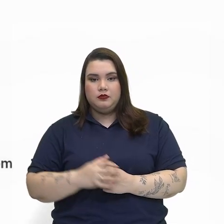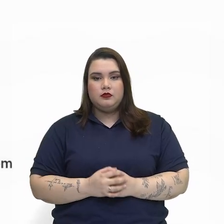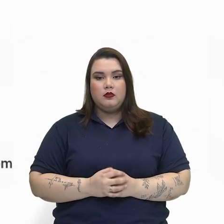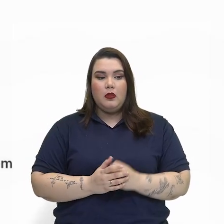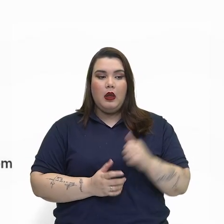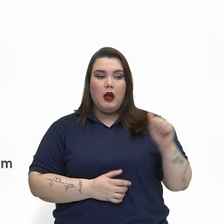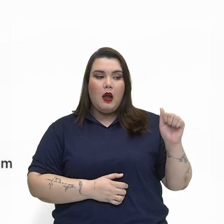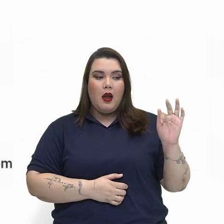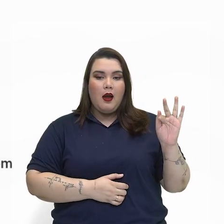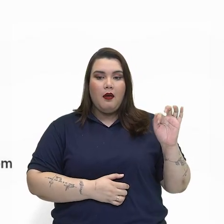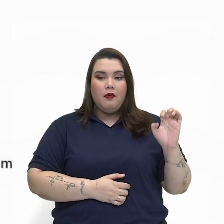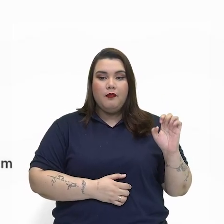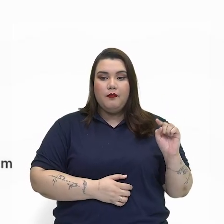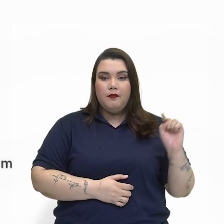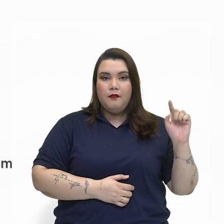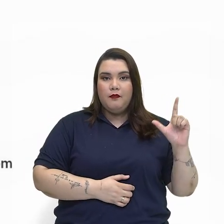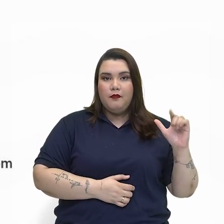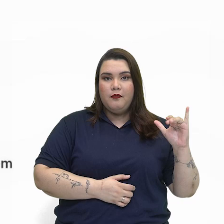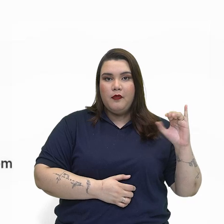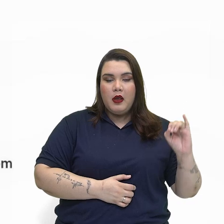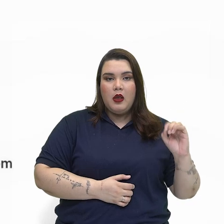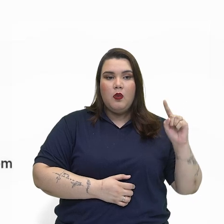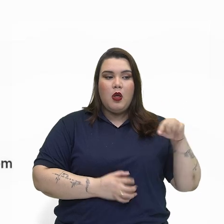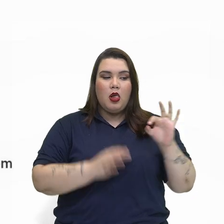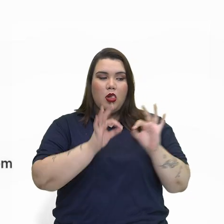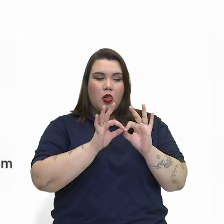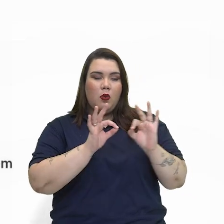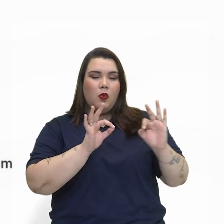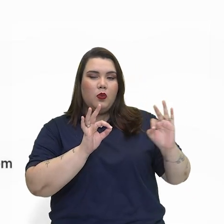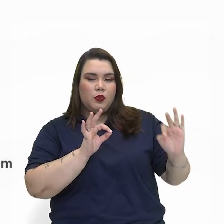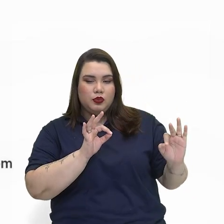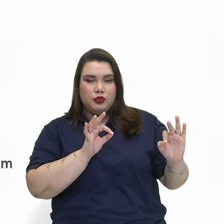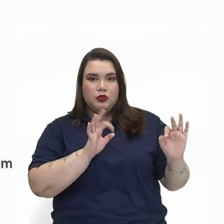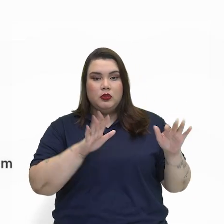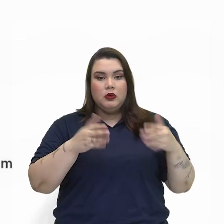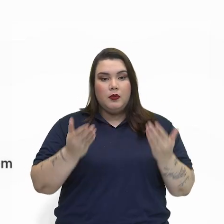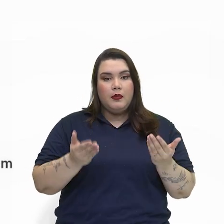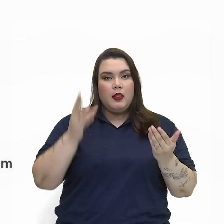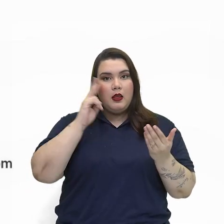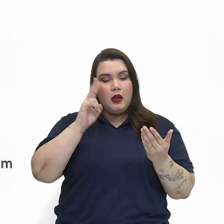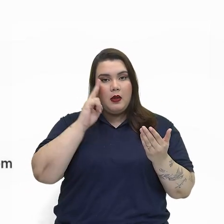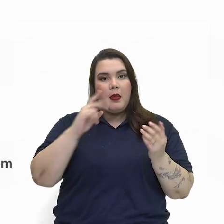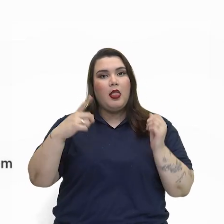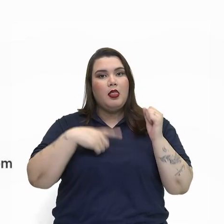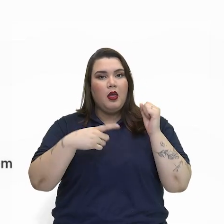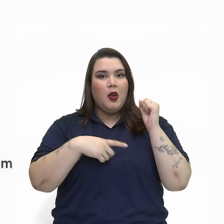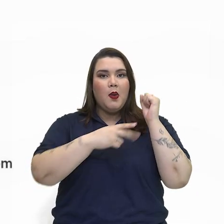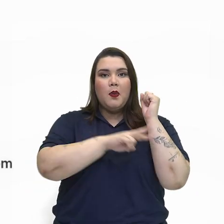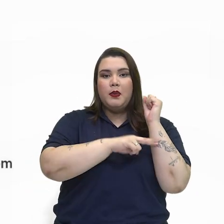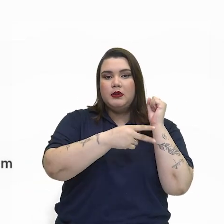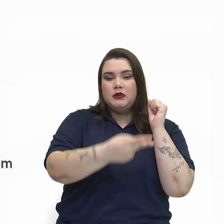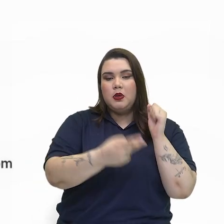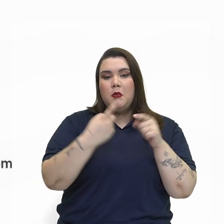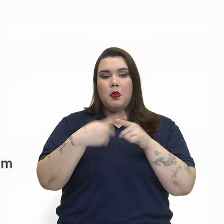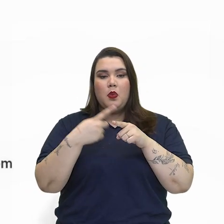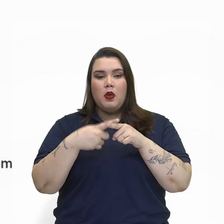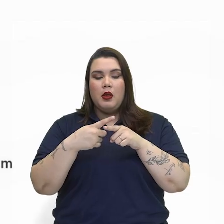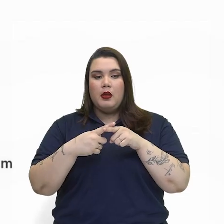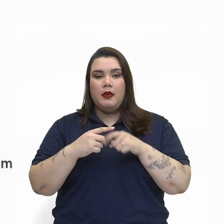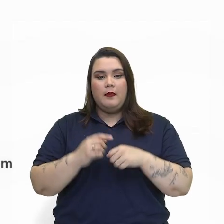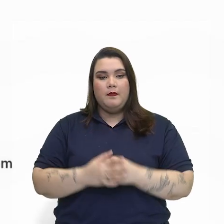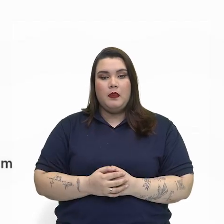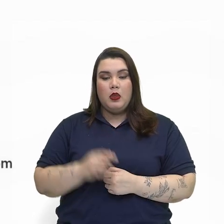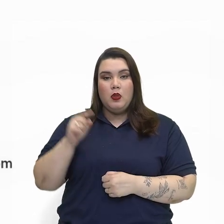o afélio é quando ele está mais distante. E eu disse para vocês que isso gera consequências, como, por exemplo, a velocidade